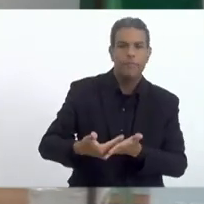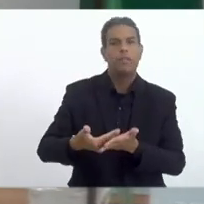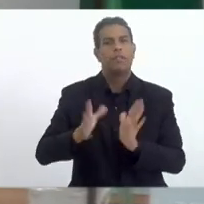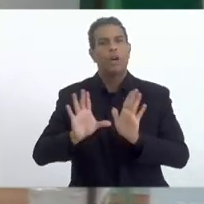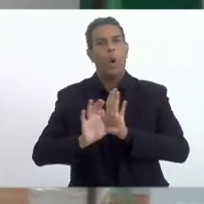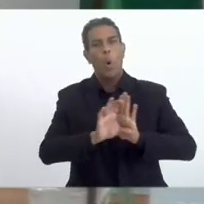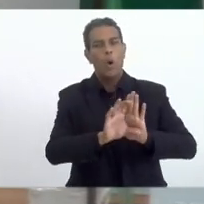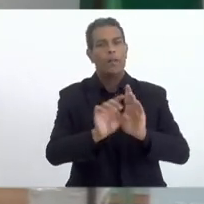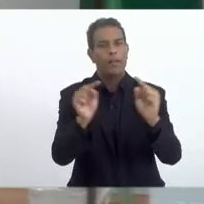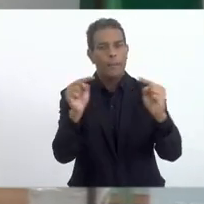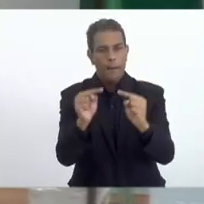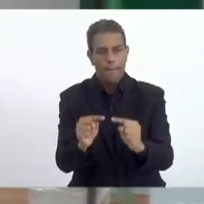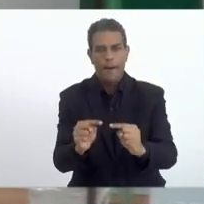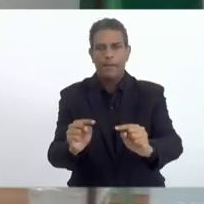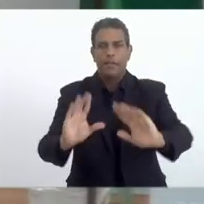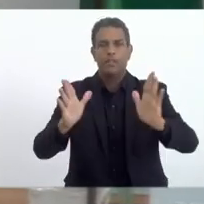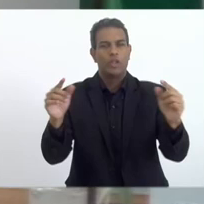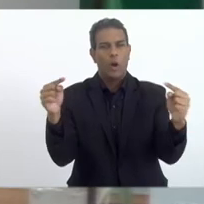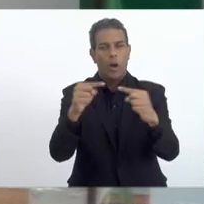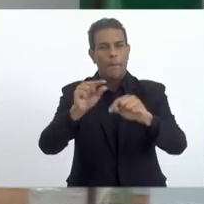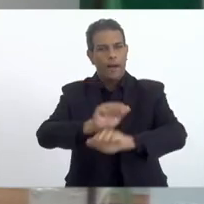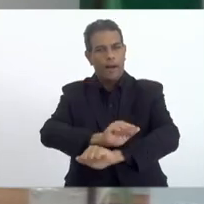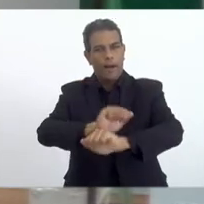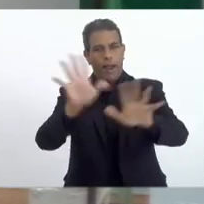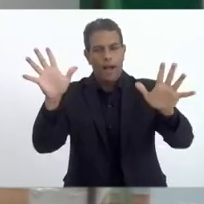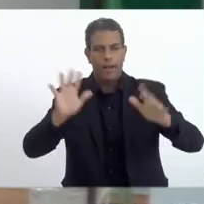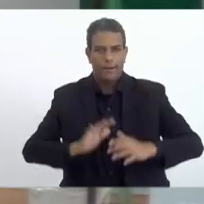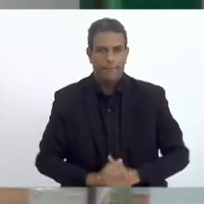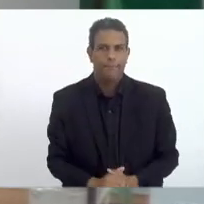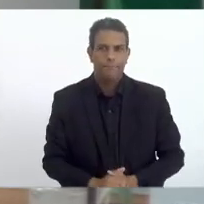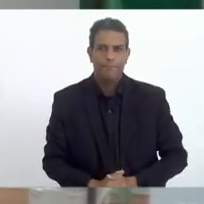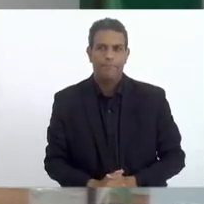conceituais que já estão muito claras, né?